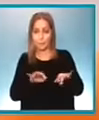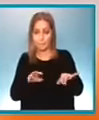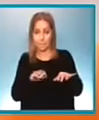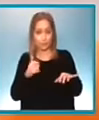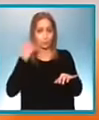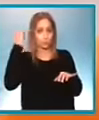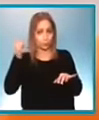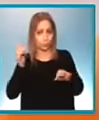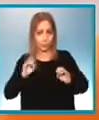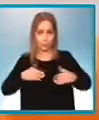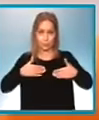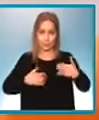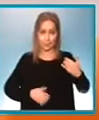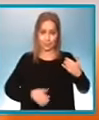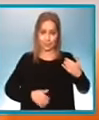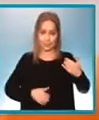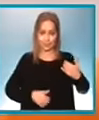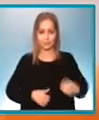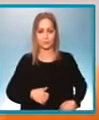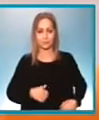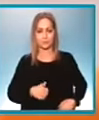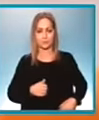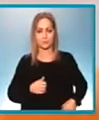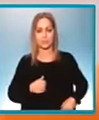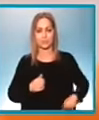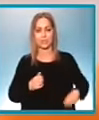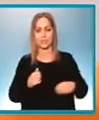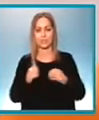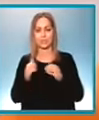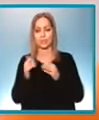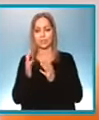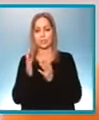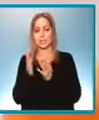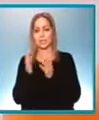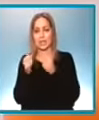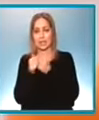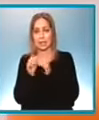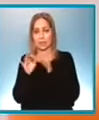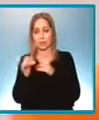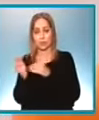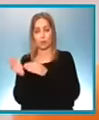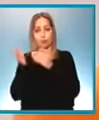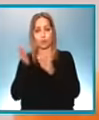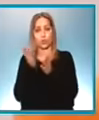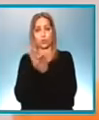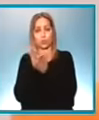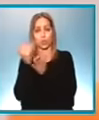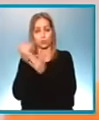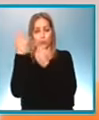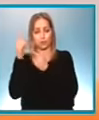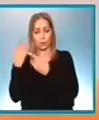depois, quer dizer, no fim da guerra, quando eu fui para a escola secundária da música. Mas a guitarra chegou